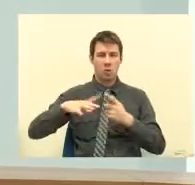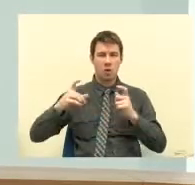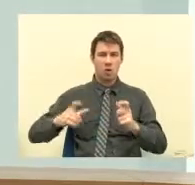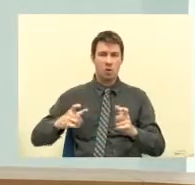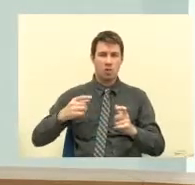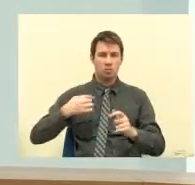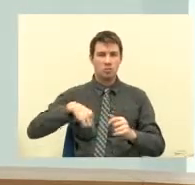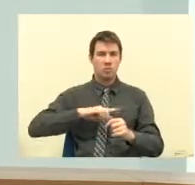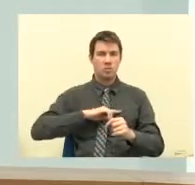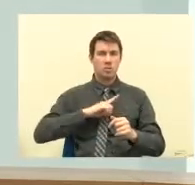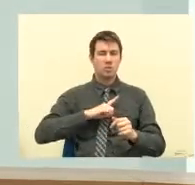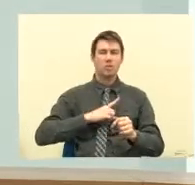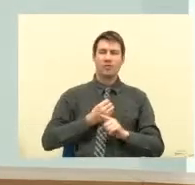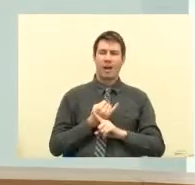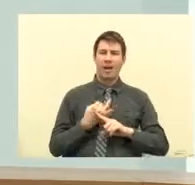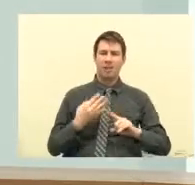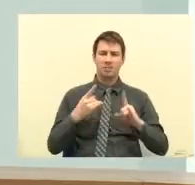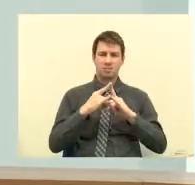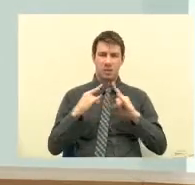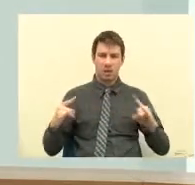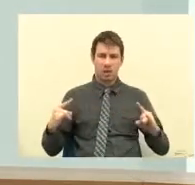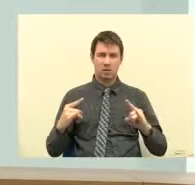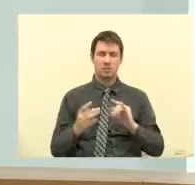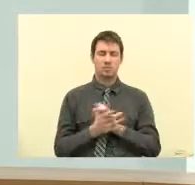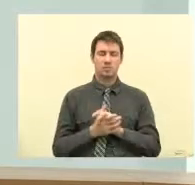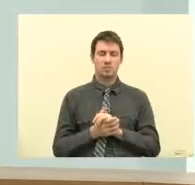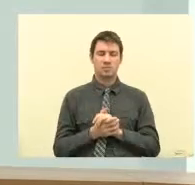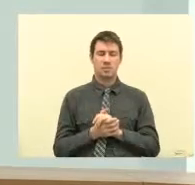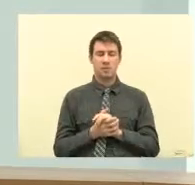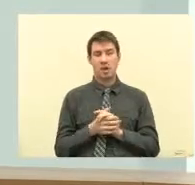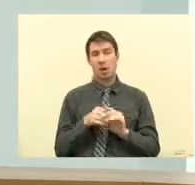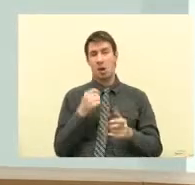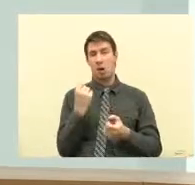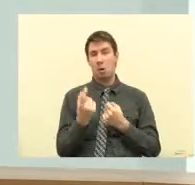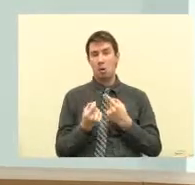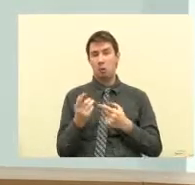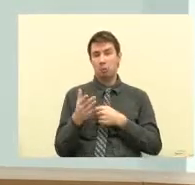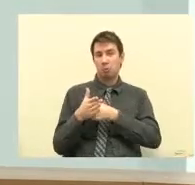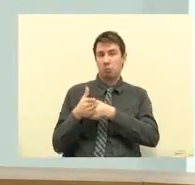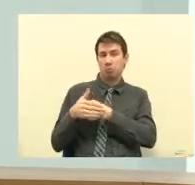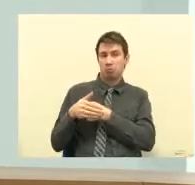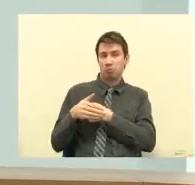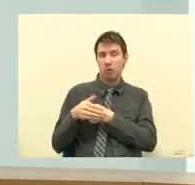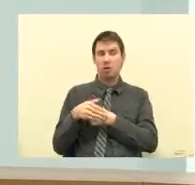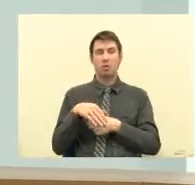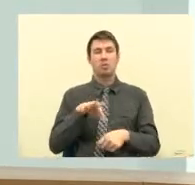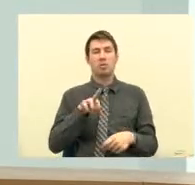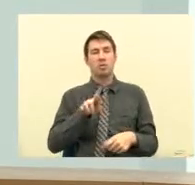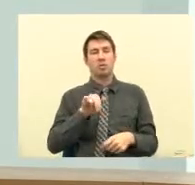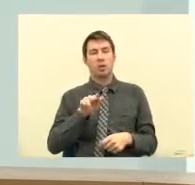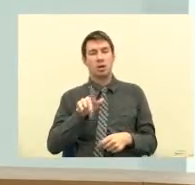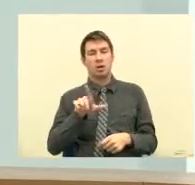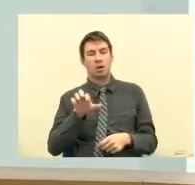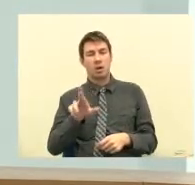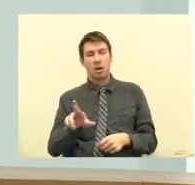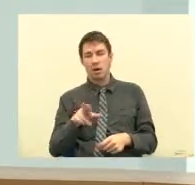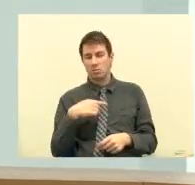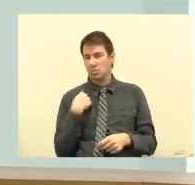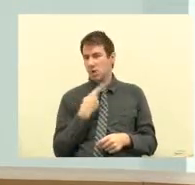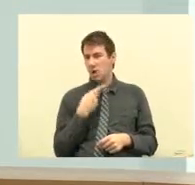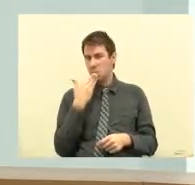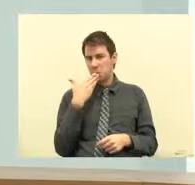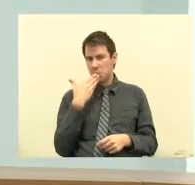ali muitas barracas, alguns disfarçados de trailers, e através da reivindicação